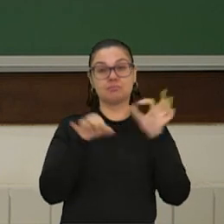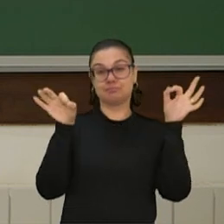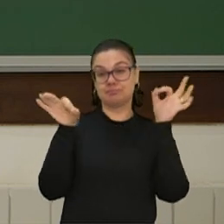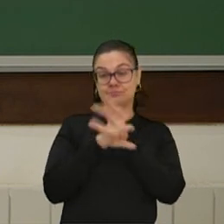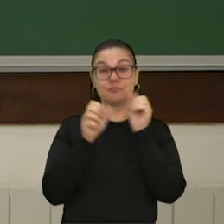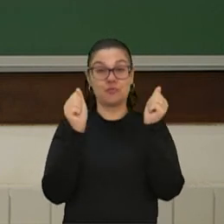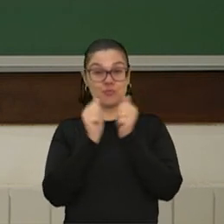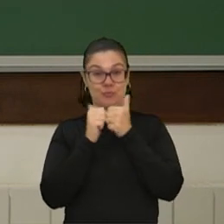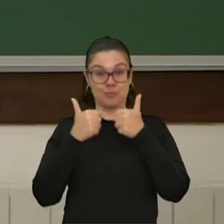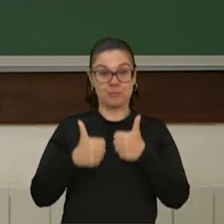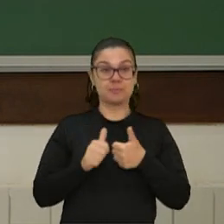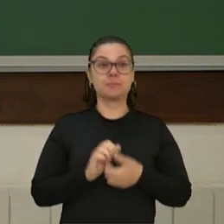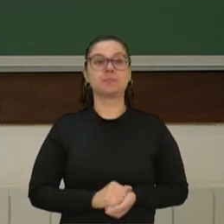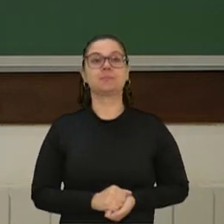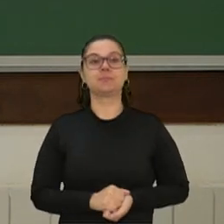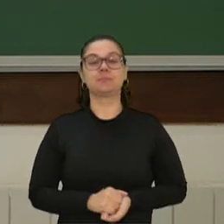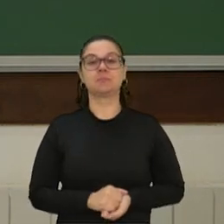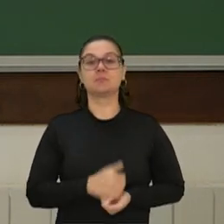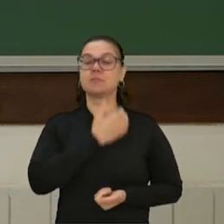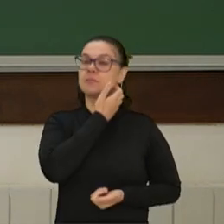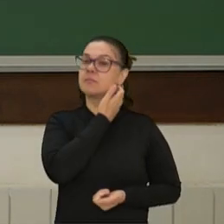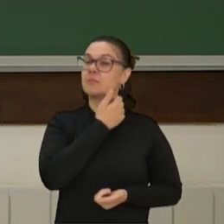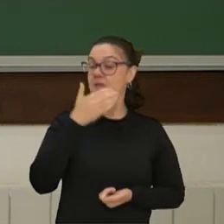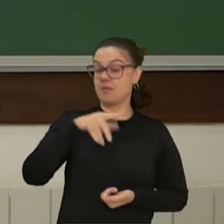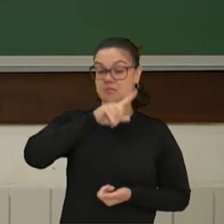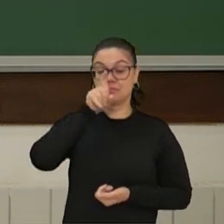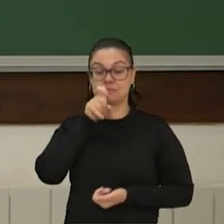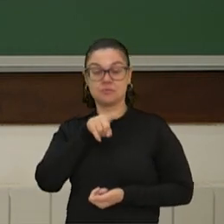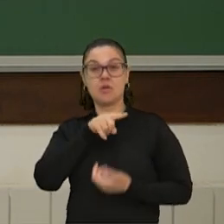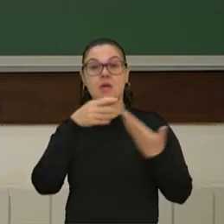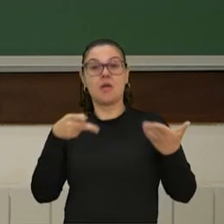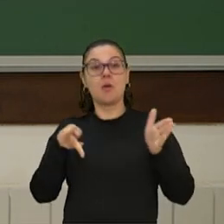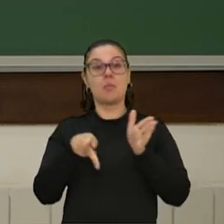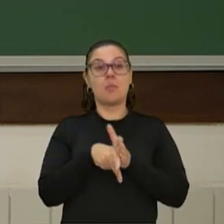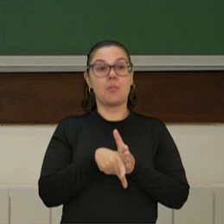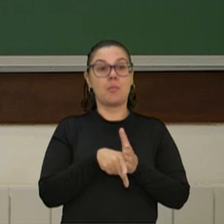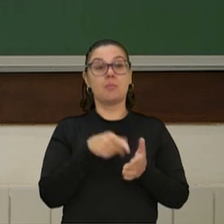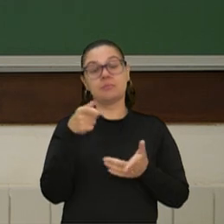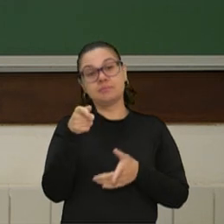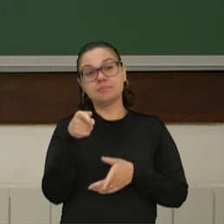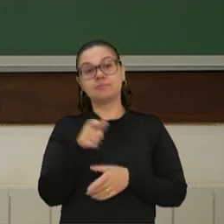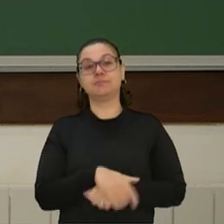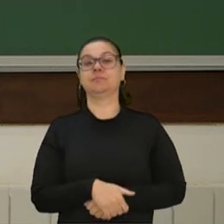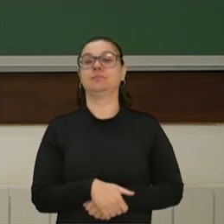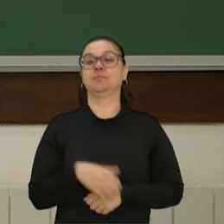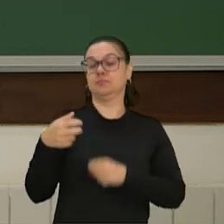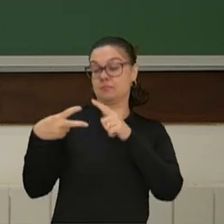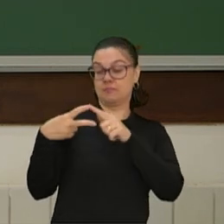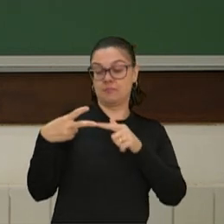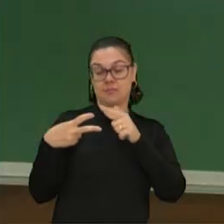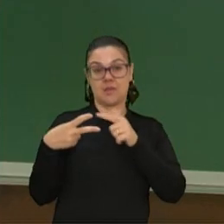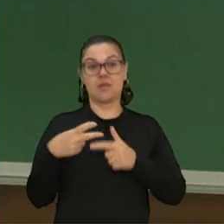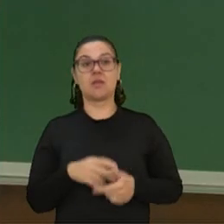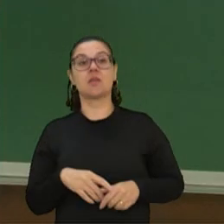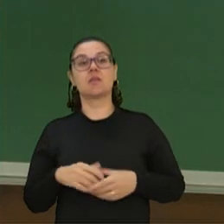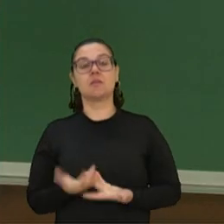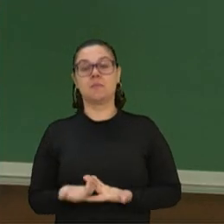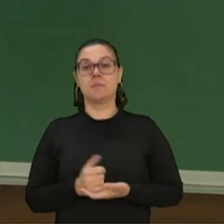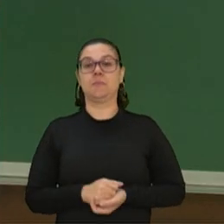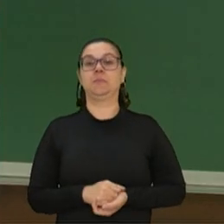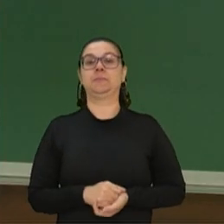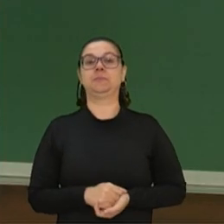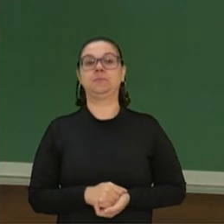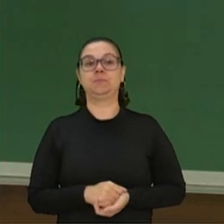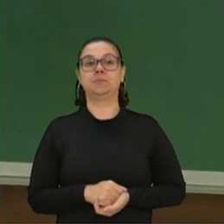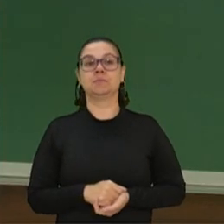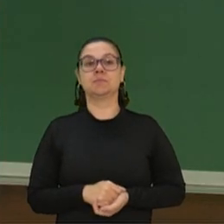resolvê-las juntos. Esse quiz então é sobre o should ou have to. Number one, if you want to